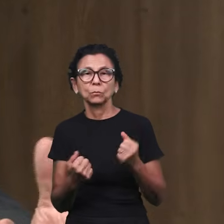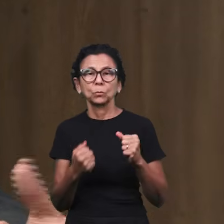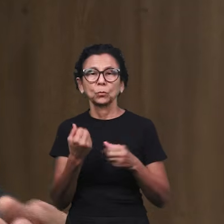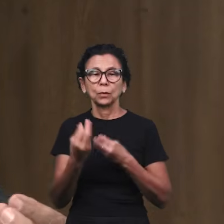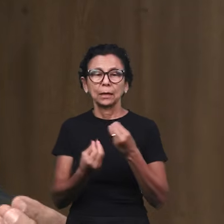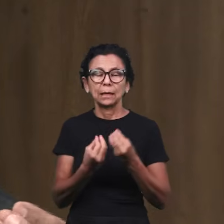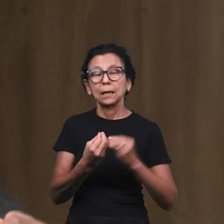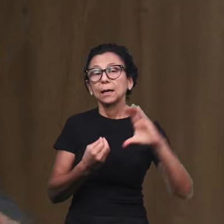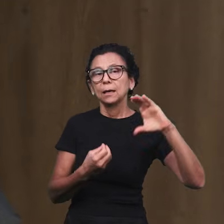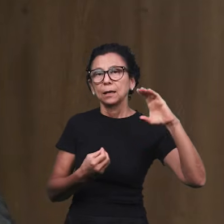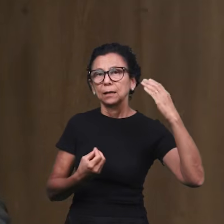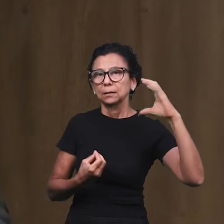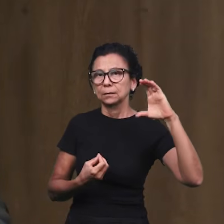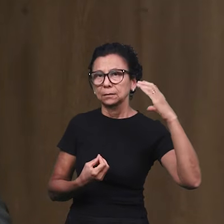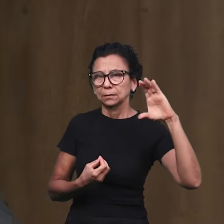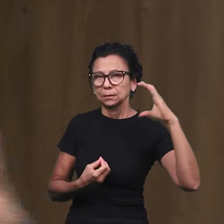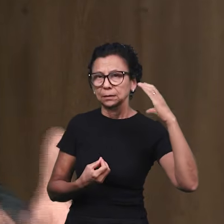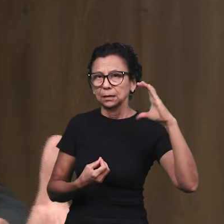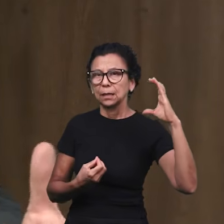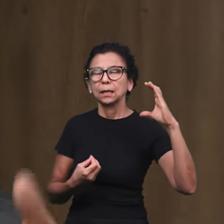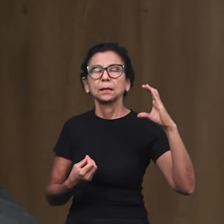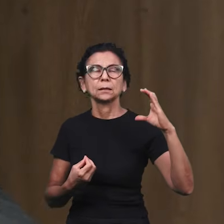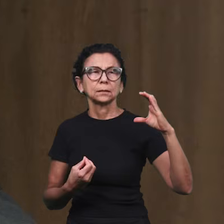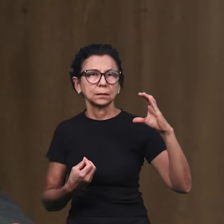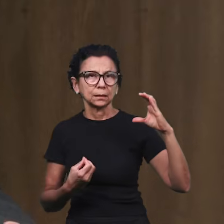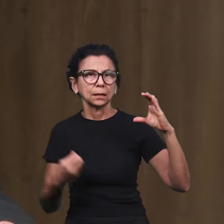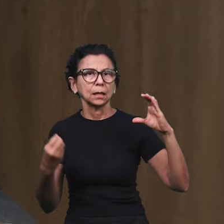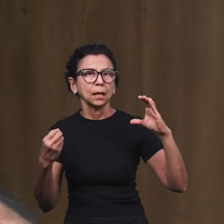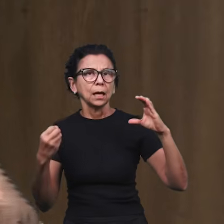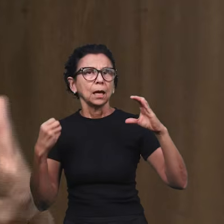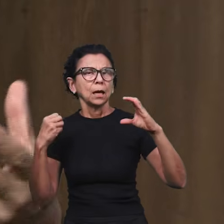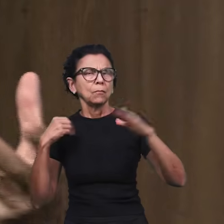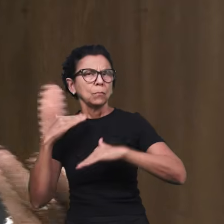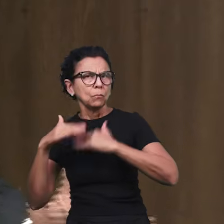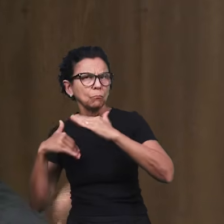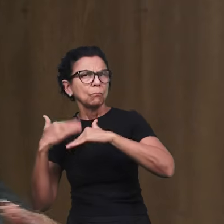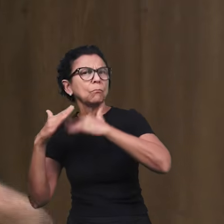ciência, ela muda, né,